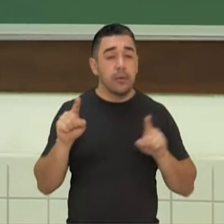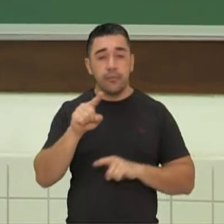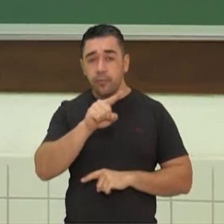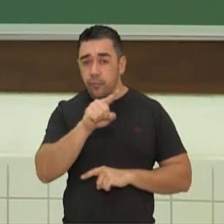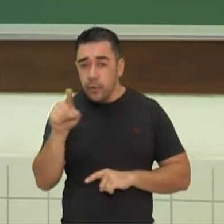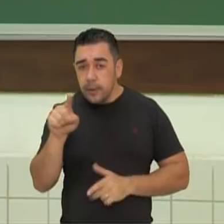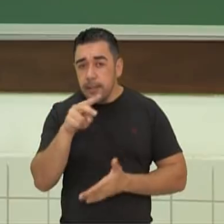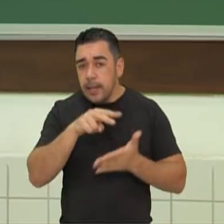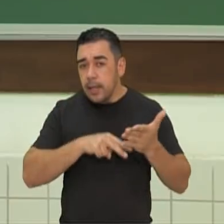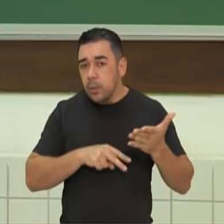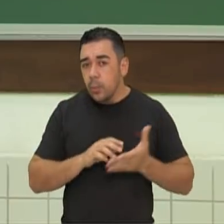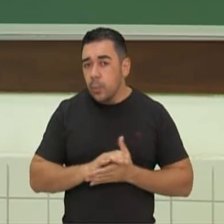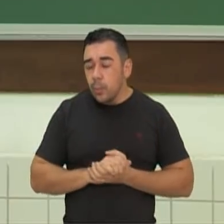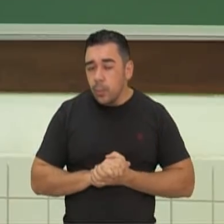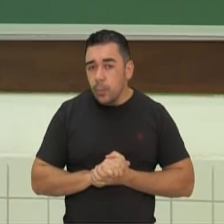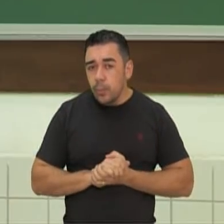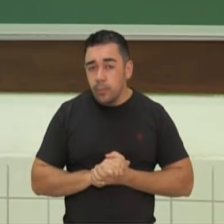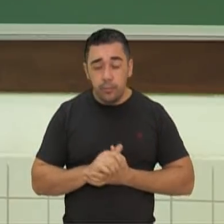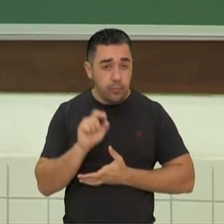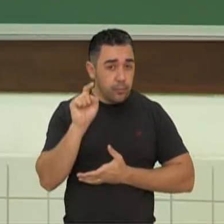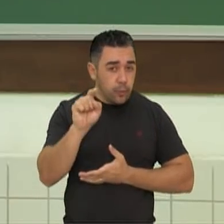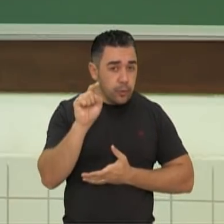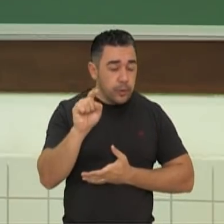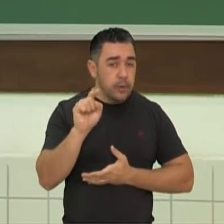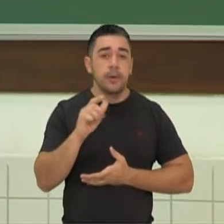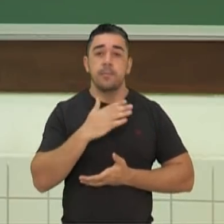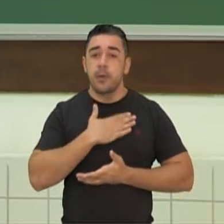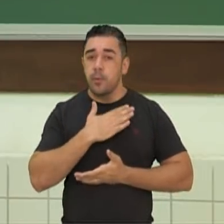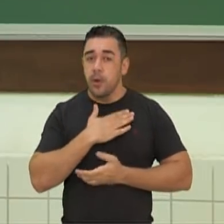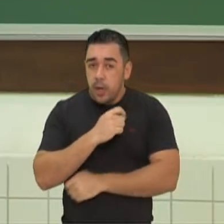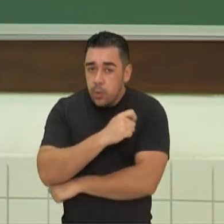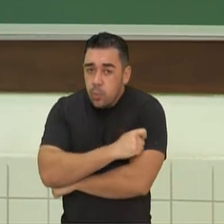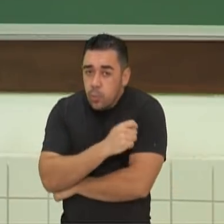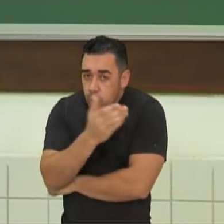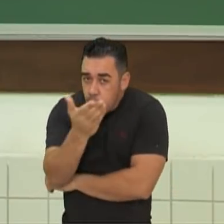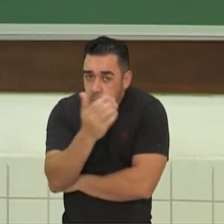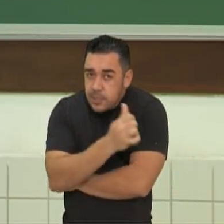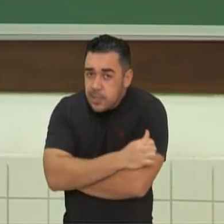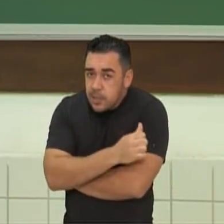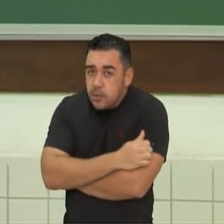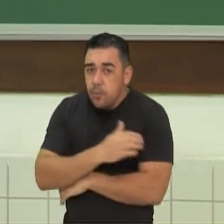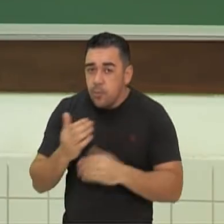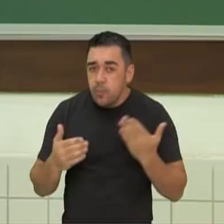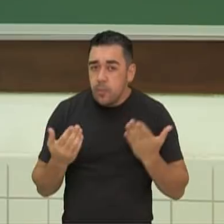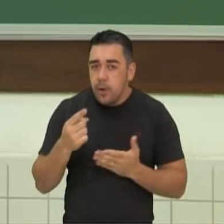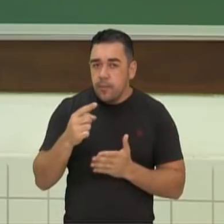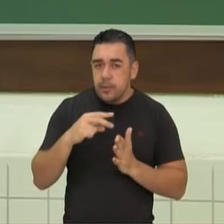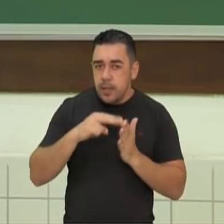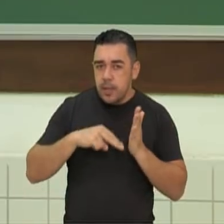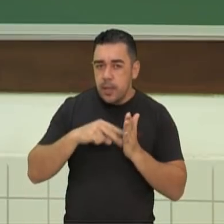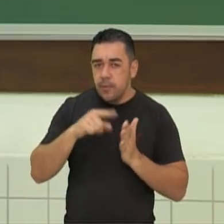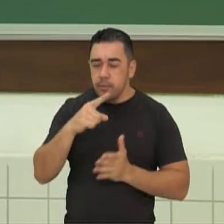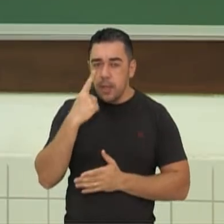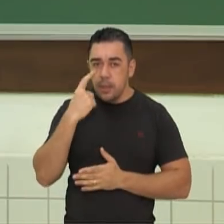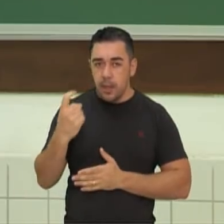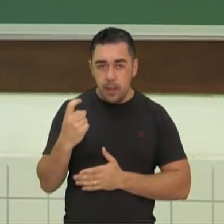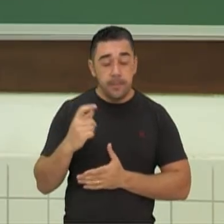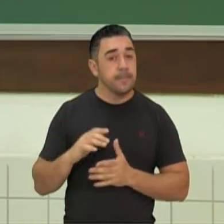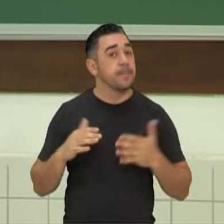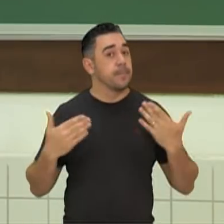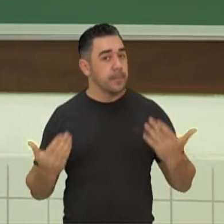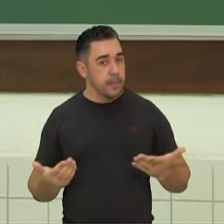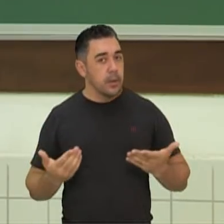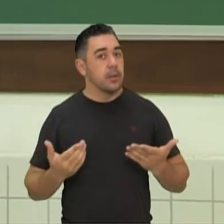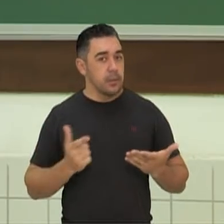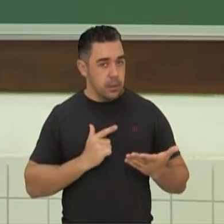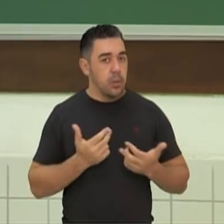você está lendo, tá? Você, meu aluno do 6º ano, quais são as coisas que você tem interesse? Afinal,